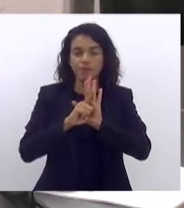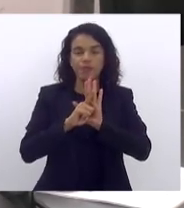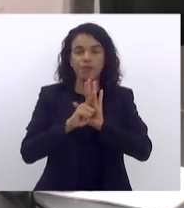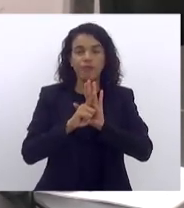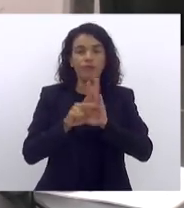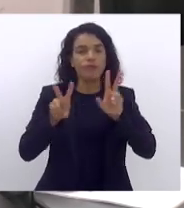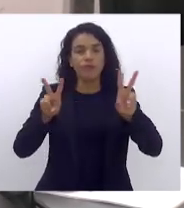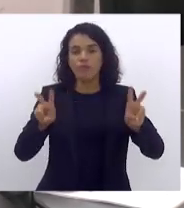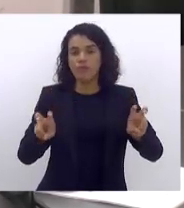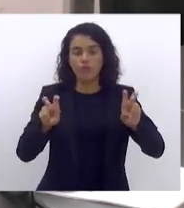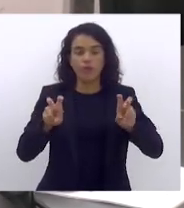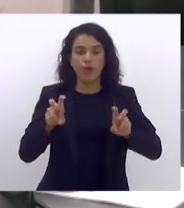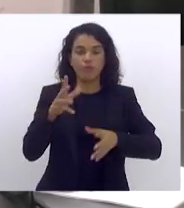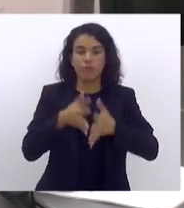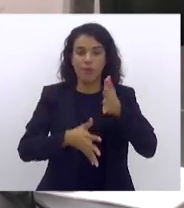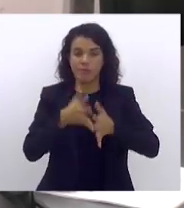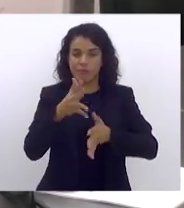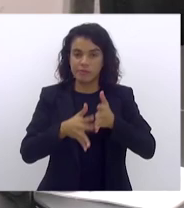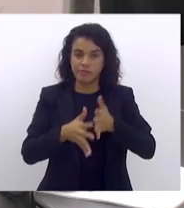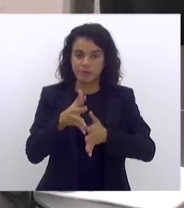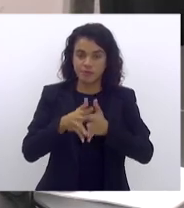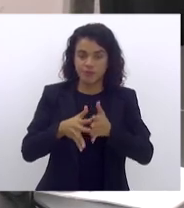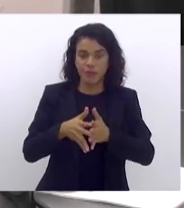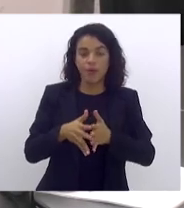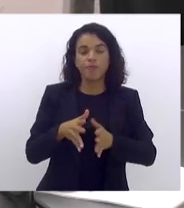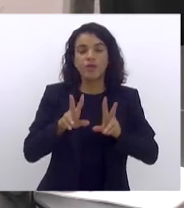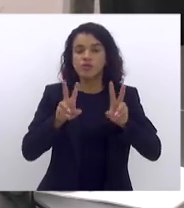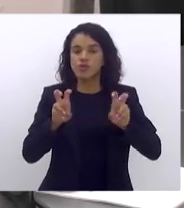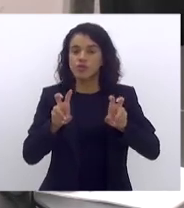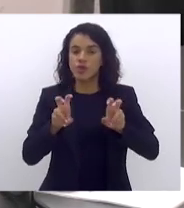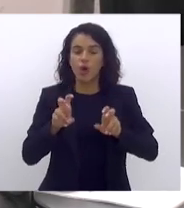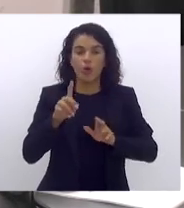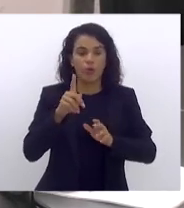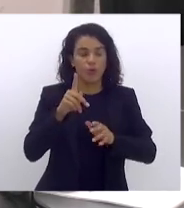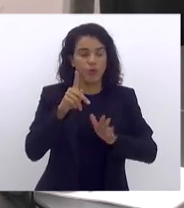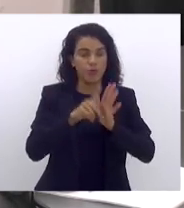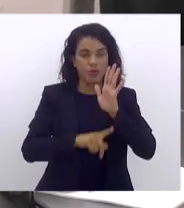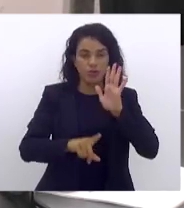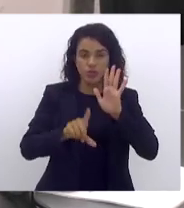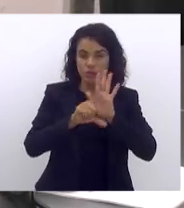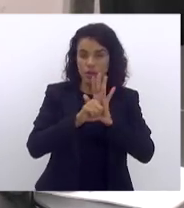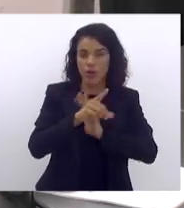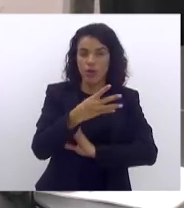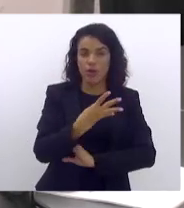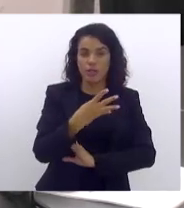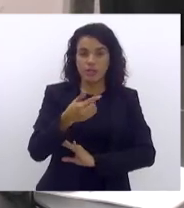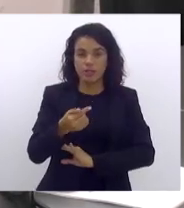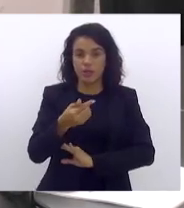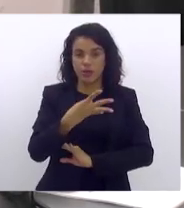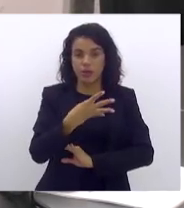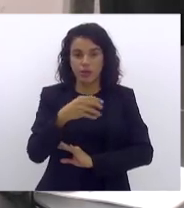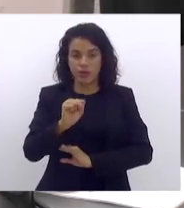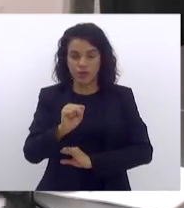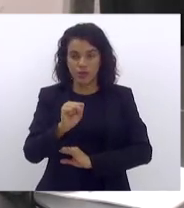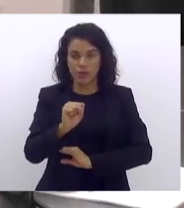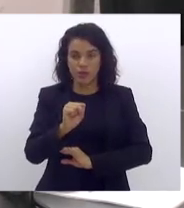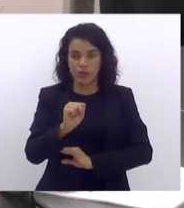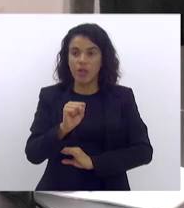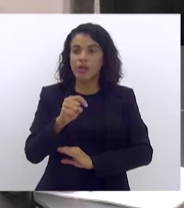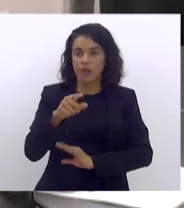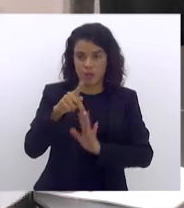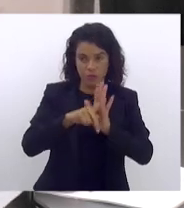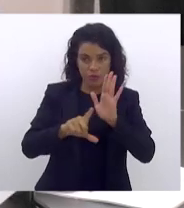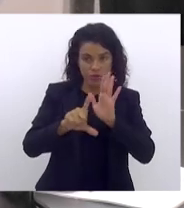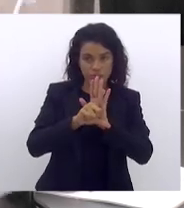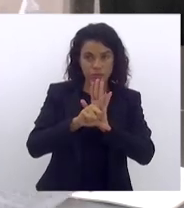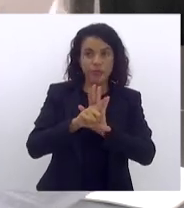versam sobre a prejudicabilidade. Na realidade, é só o projeto 47 e 48. Senhores, tem um projeto do deputado Yuri também,